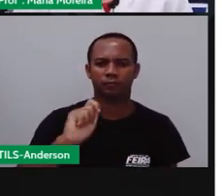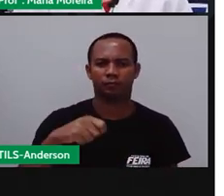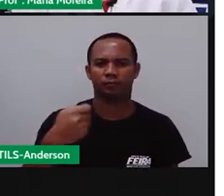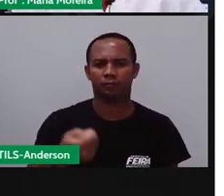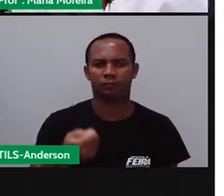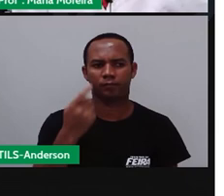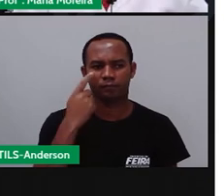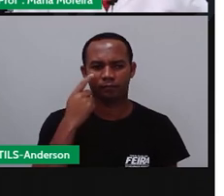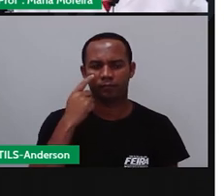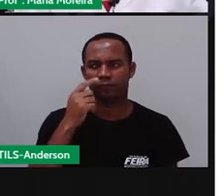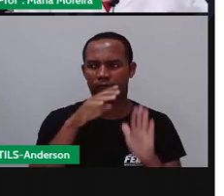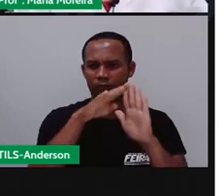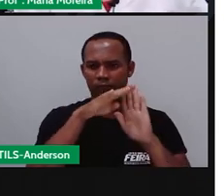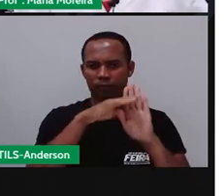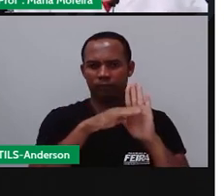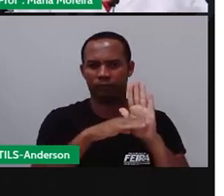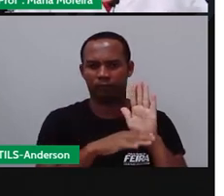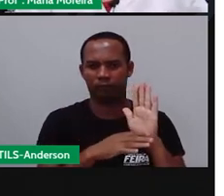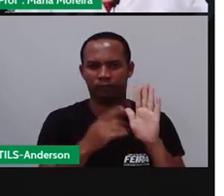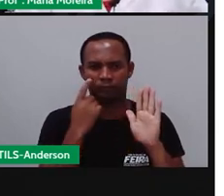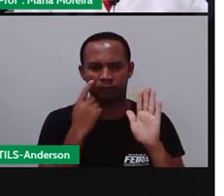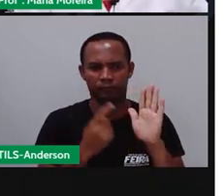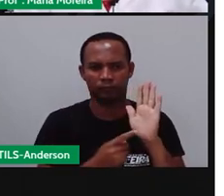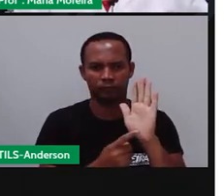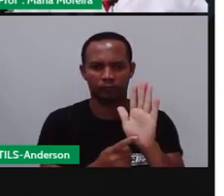Lista das profissões, né? Vamos lá?